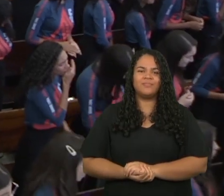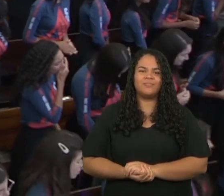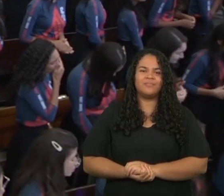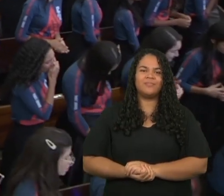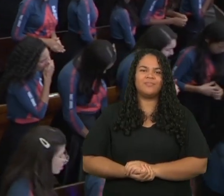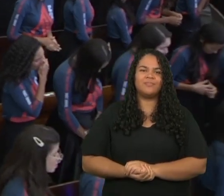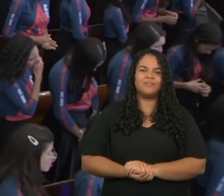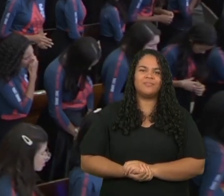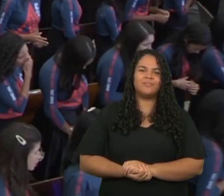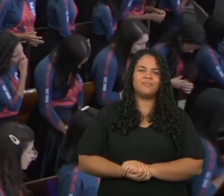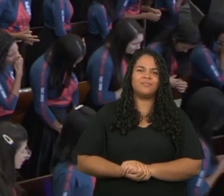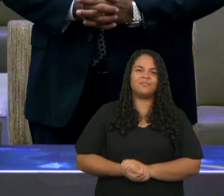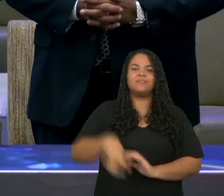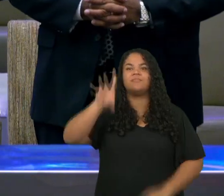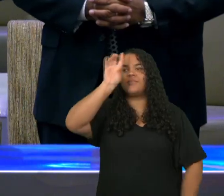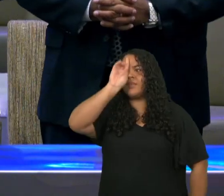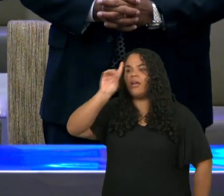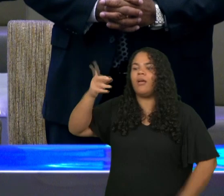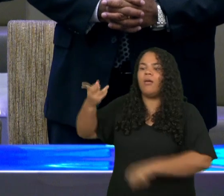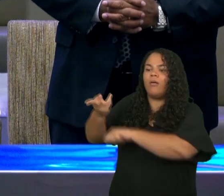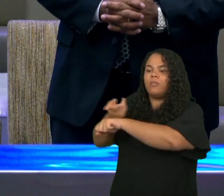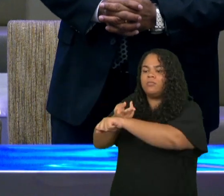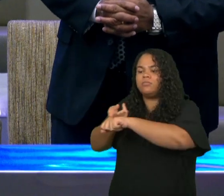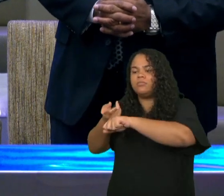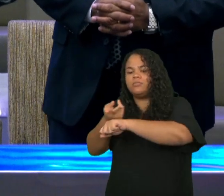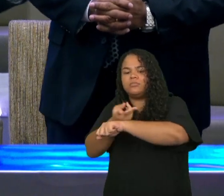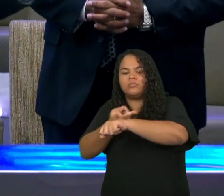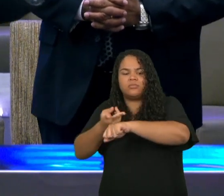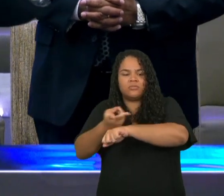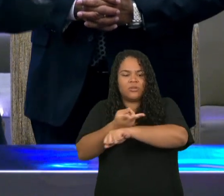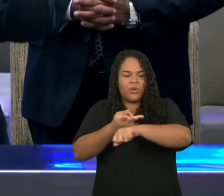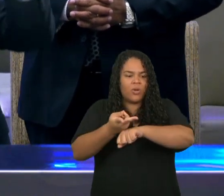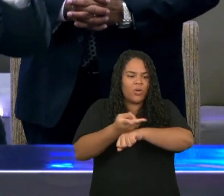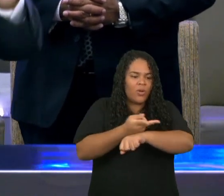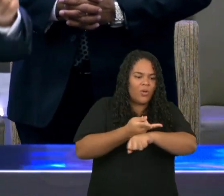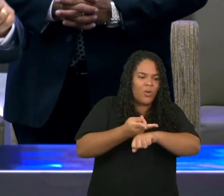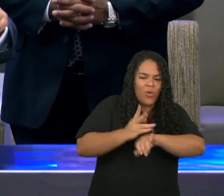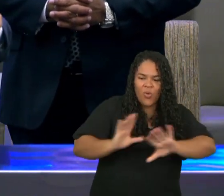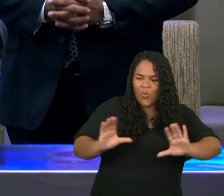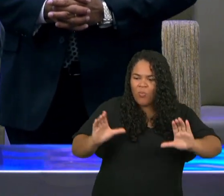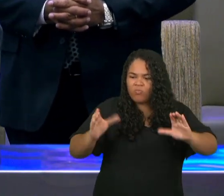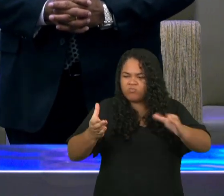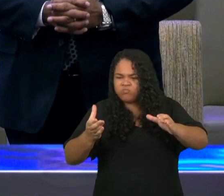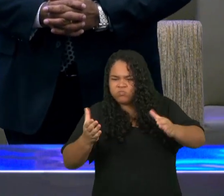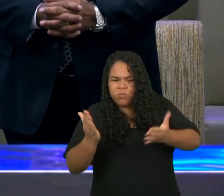Deus está dizendo: eu estou atrás de uma geração que me ame. Que me ame.